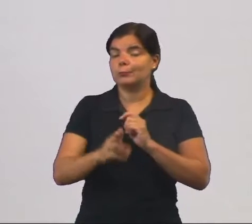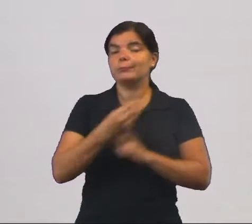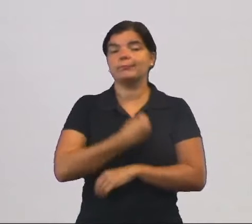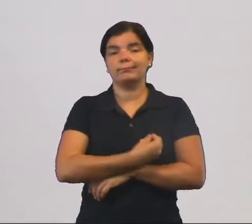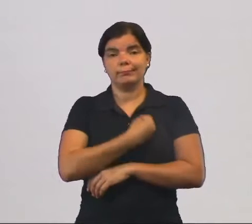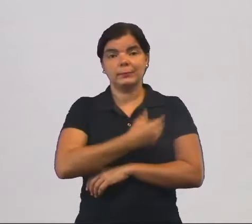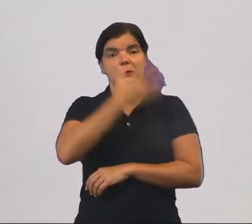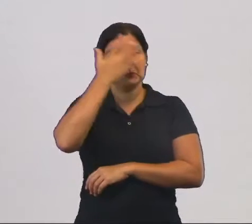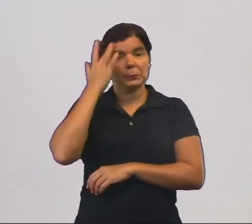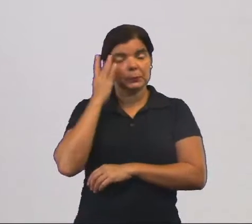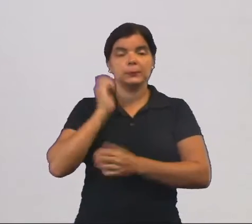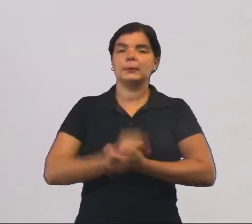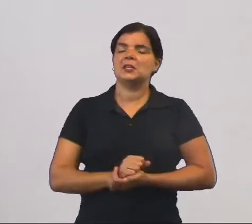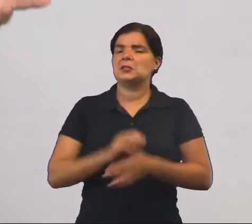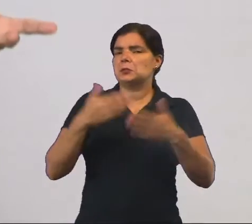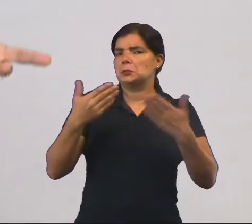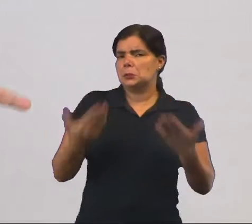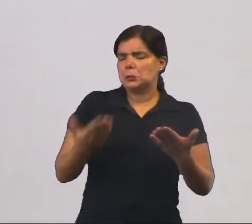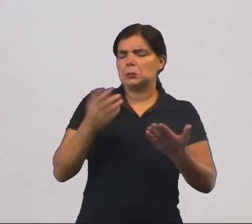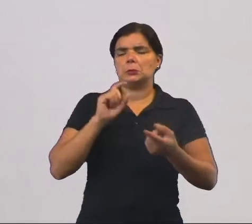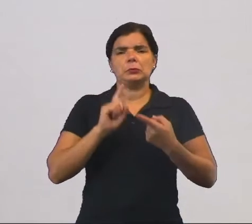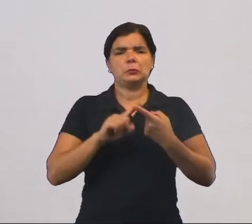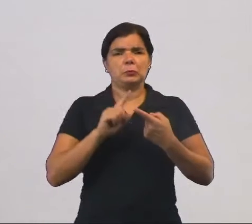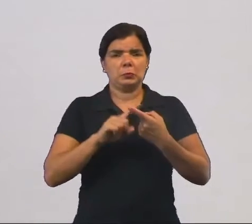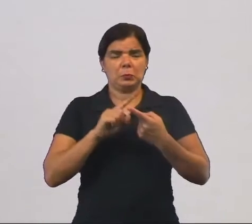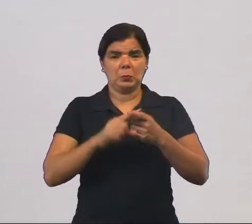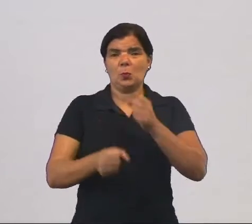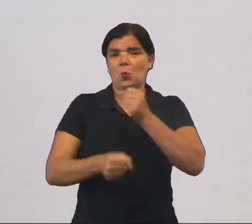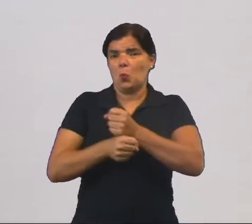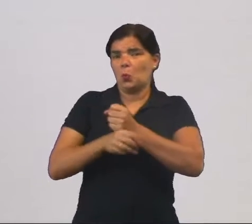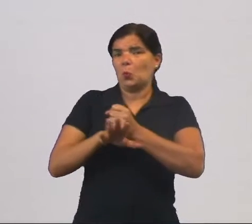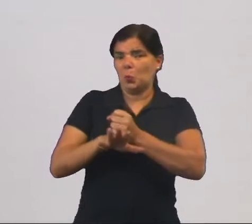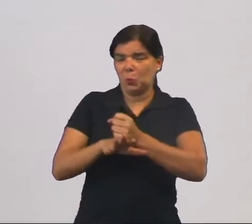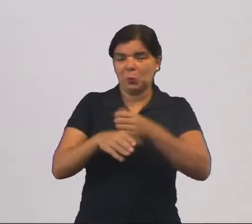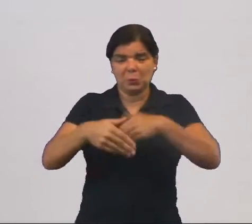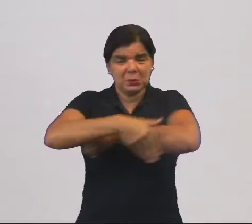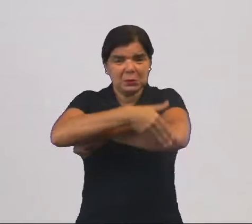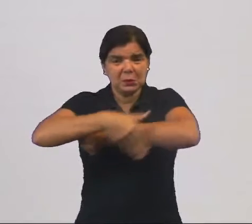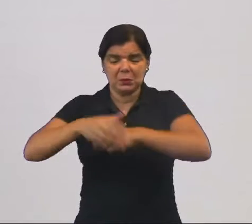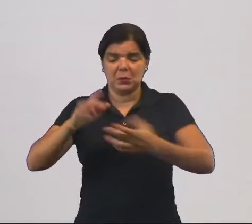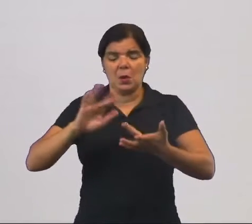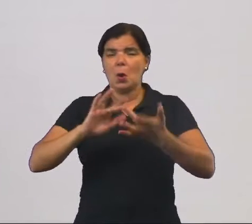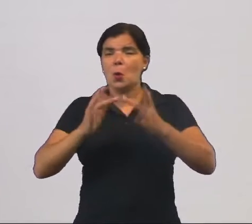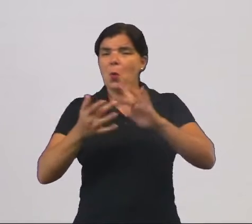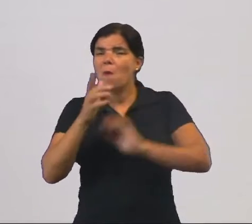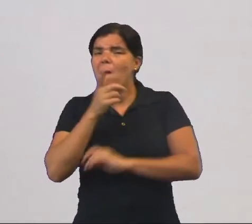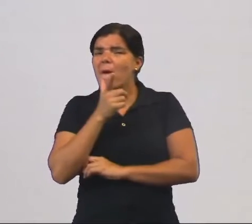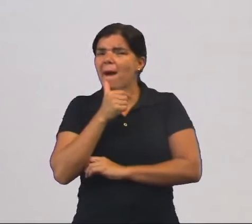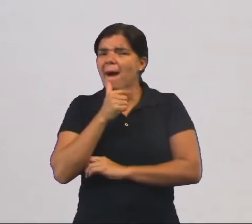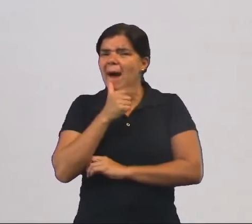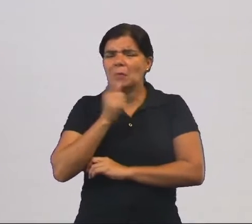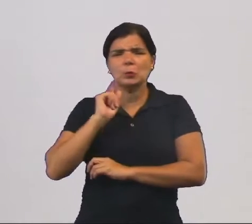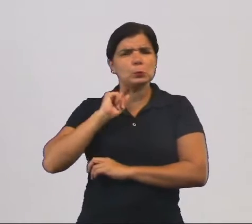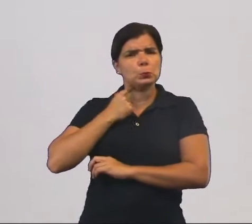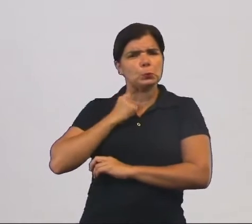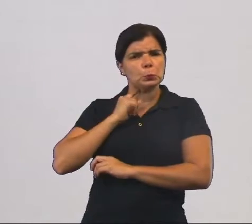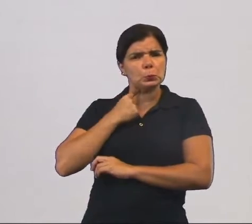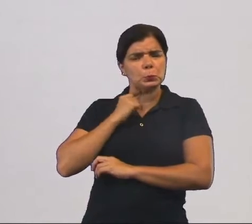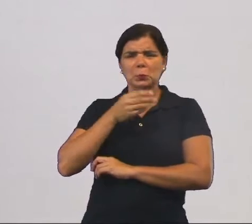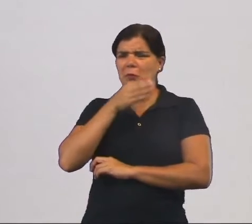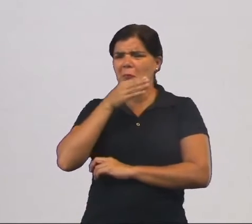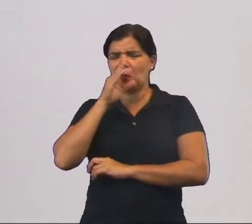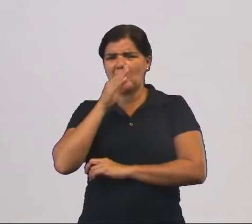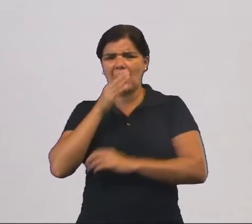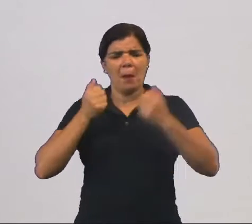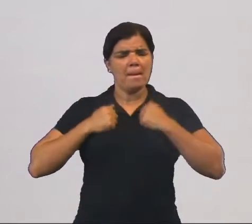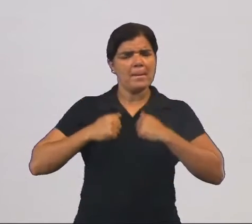continuidade de vida das pessoas, seja ela pelo esgoto ao ar livre, pelo contato com água não potável para beber, para